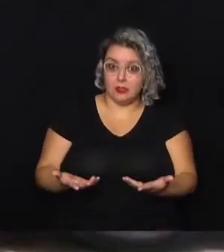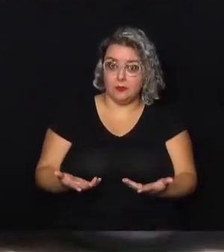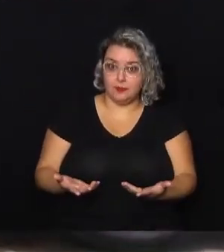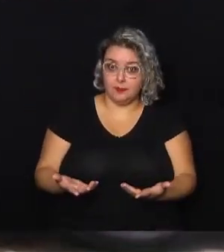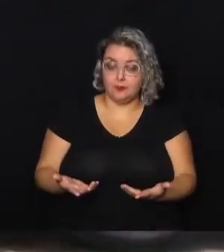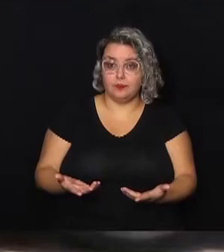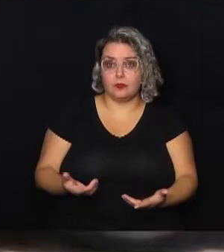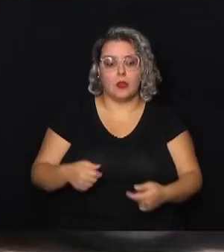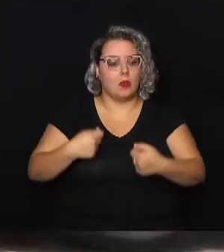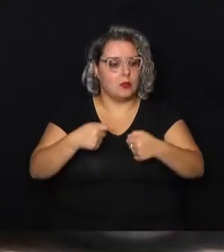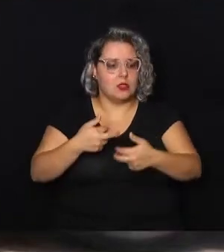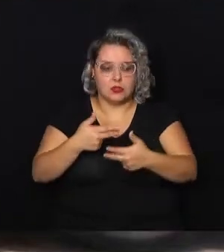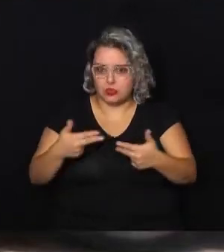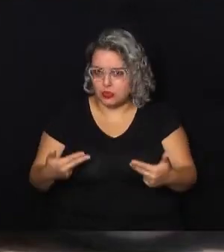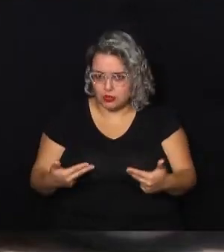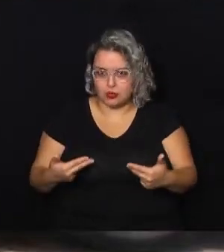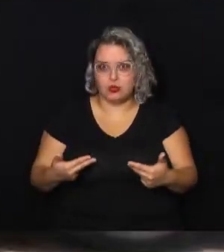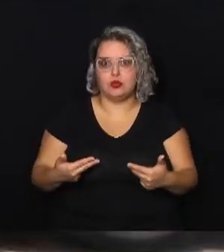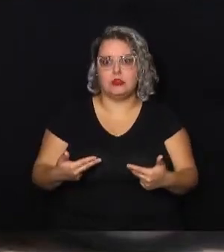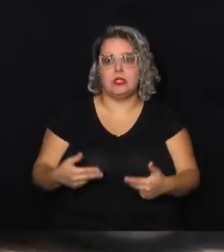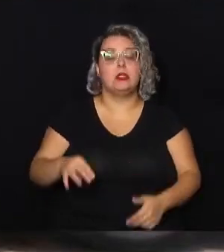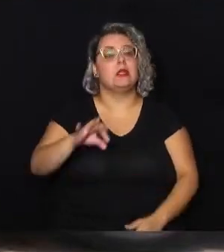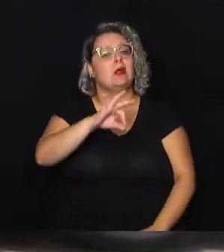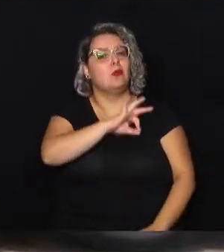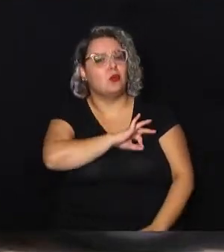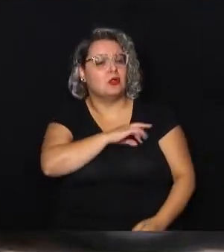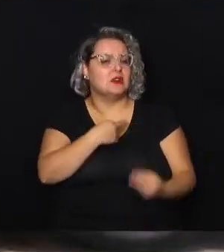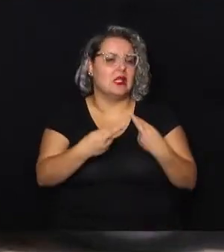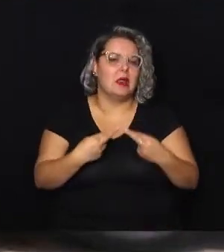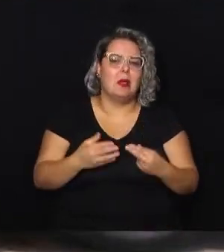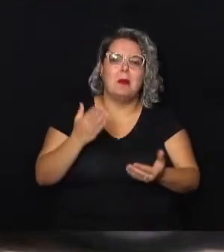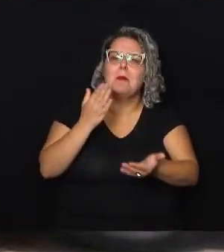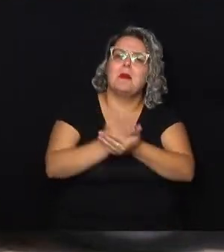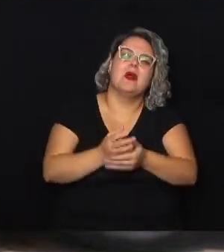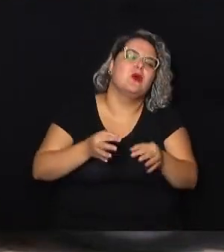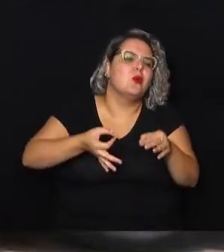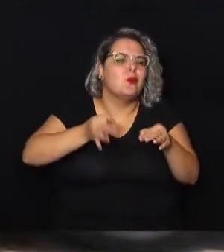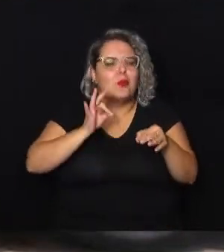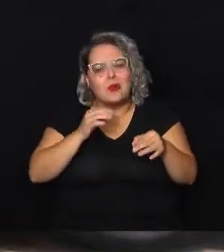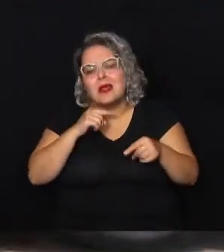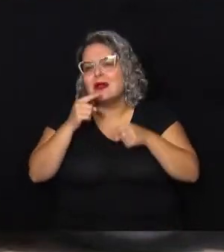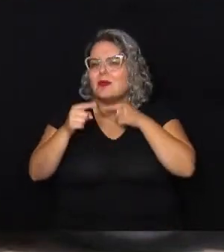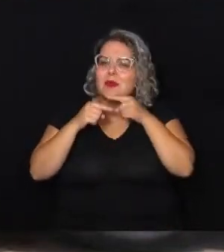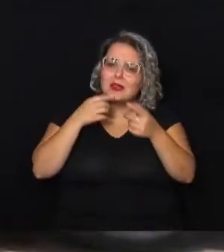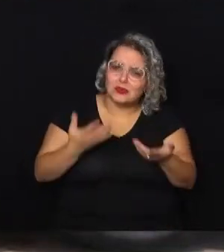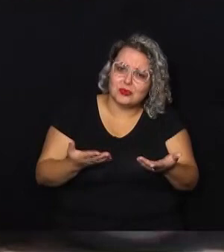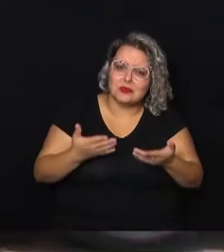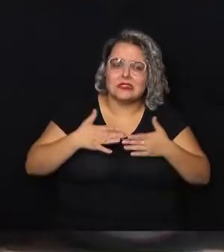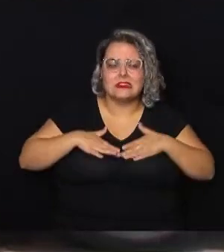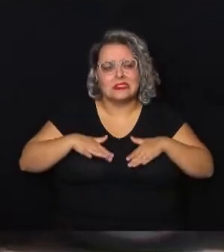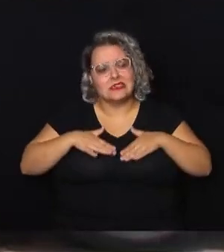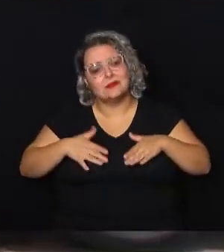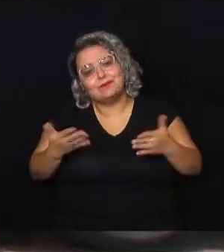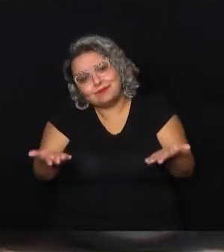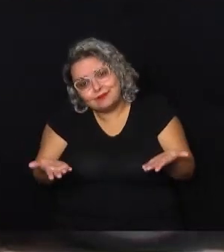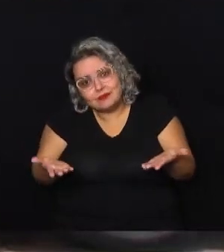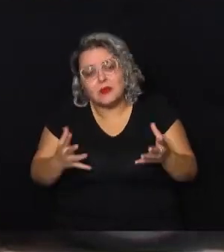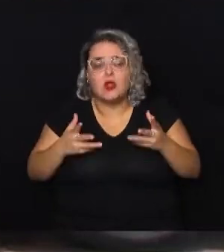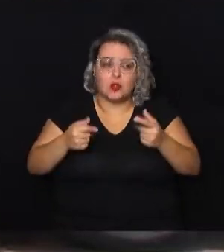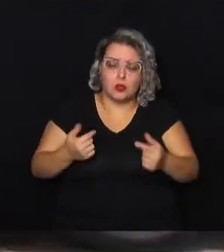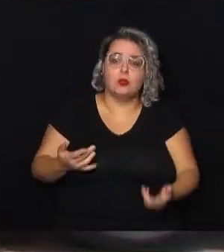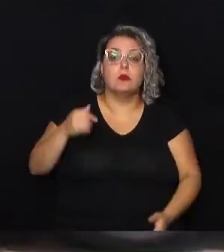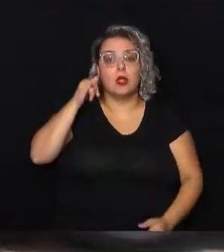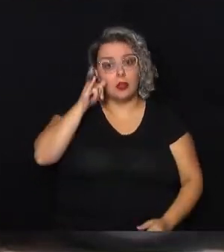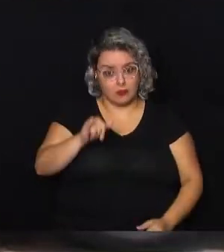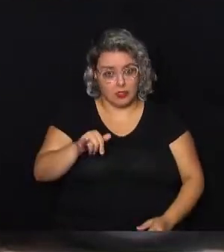de alguma coisa da Polícia Rodoviária, para tomar um café, tirar alguma dúvida, descansar que seja, tudo isso para